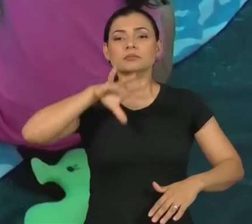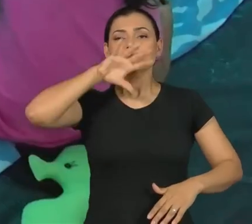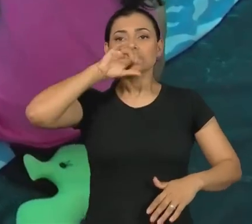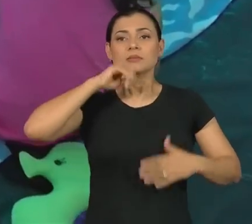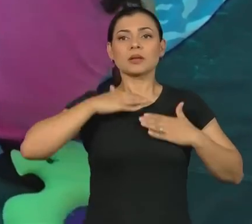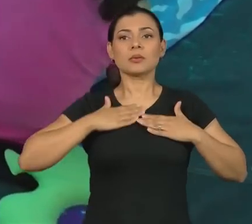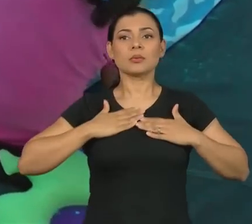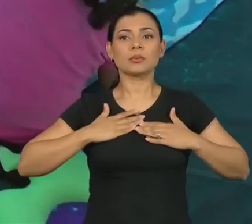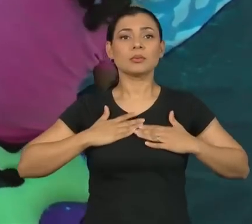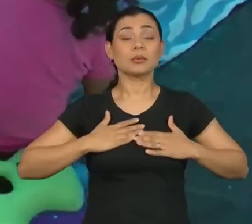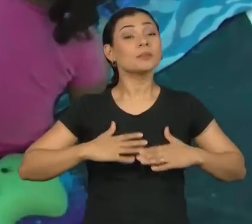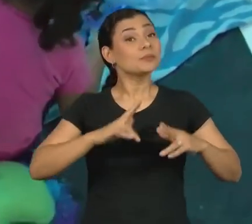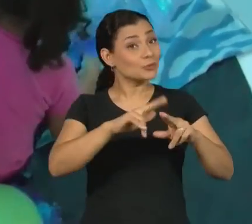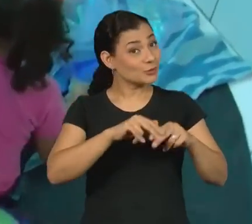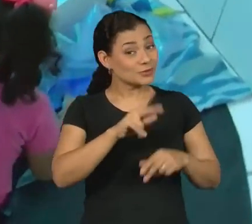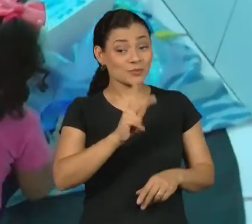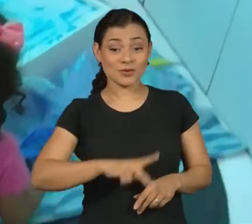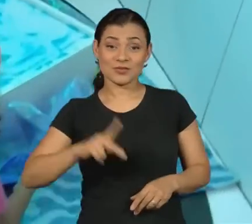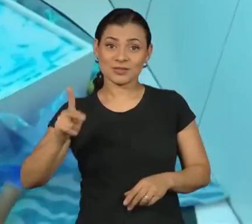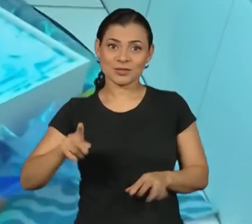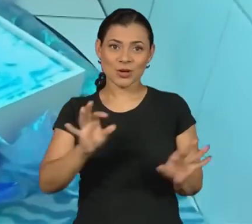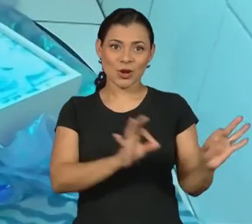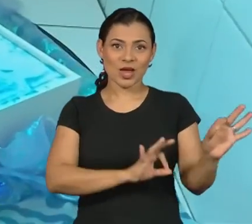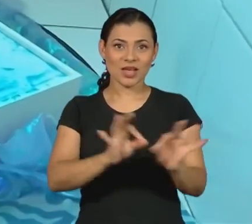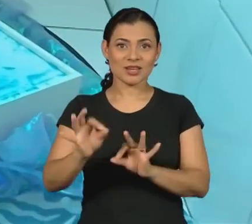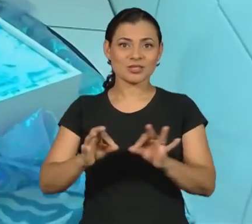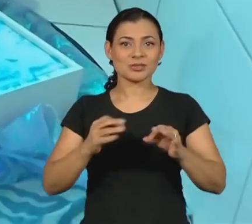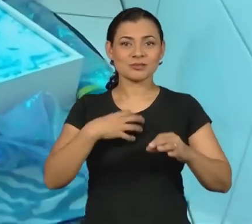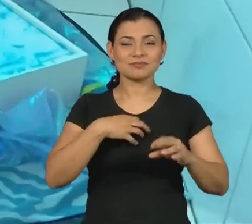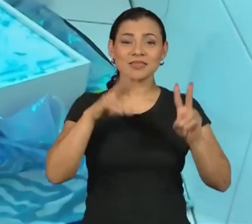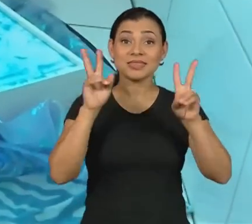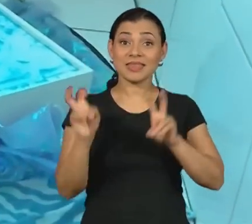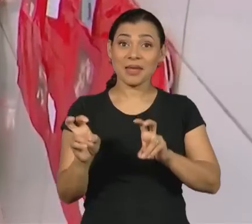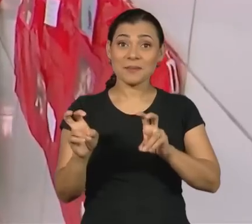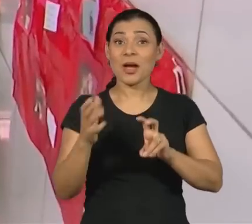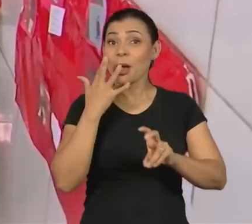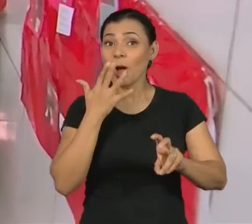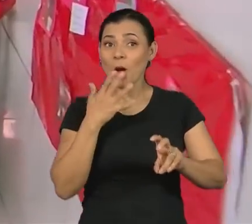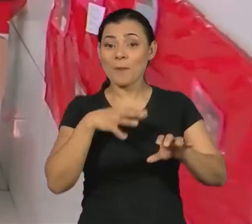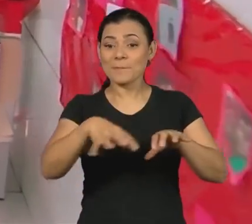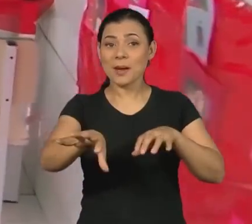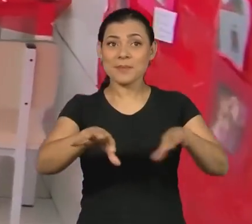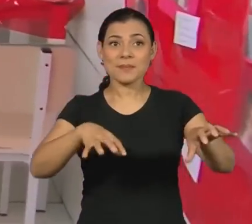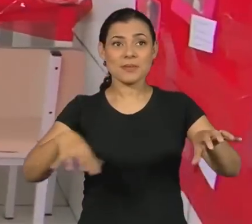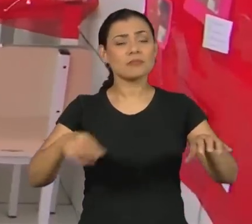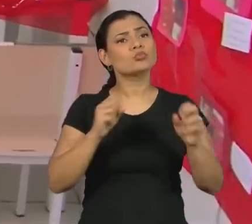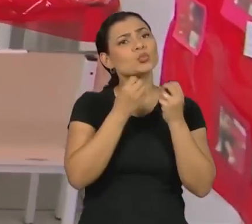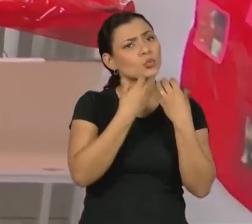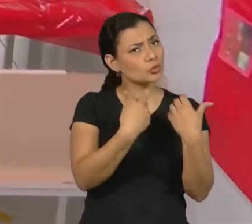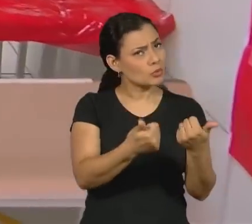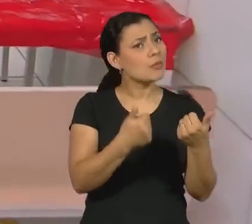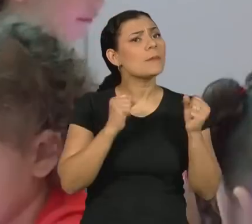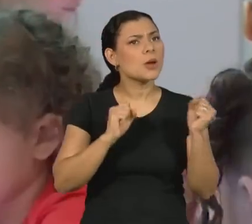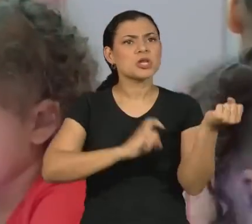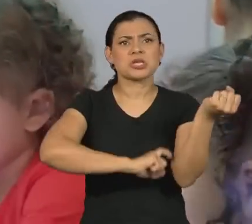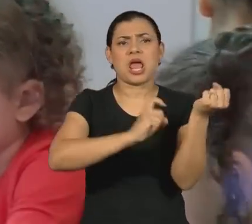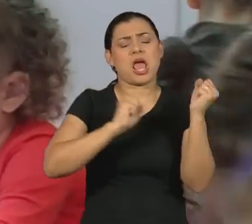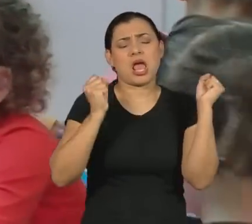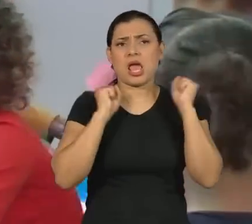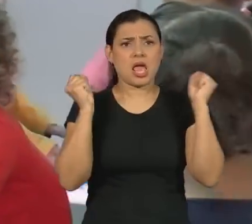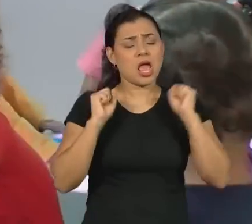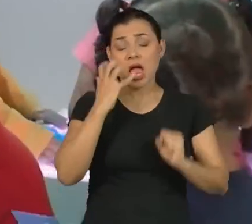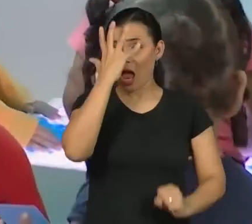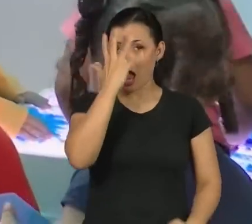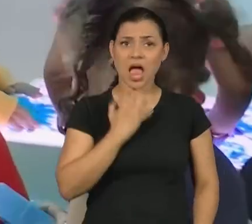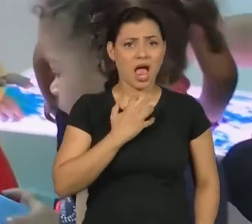reconhecimento das emoções, as professoras montaram estações temáticas. Tá tudo bem você sentir raiva, tá tudo bem você sentir